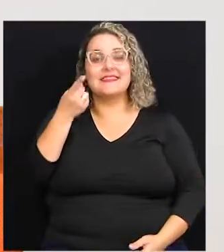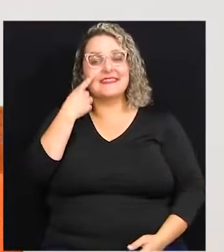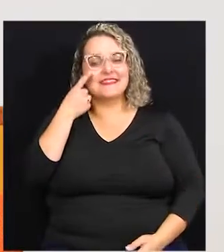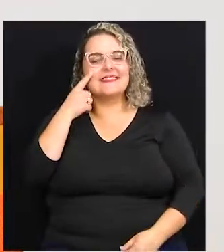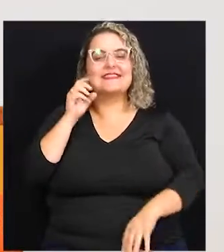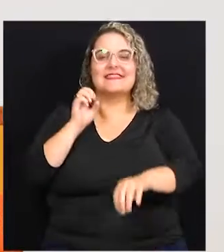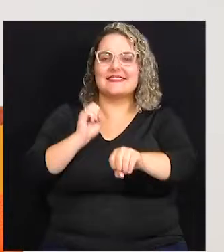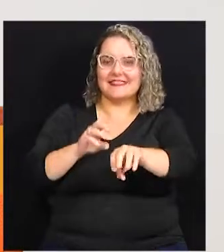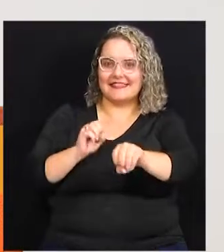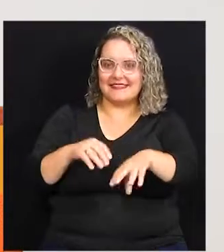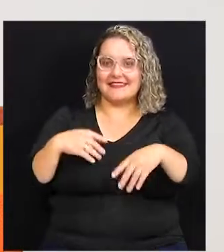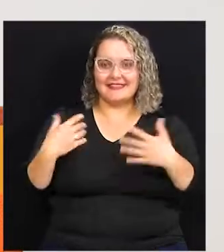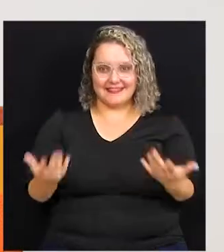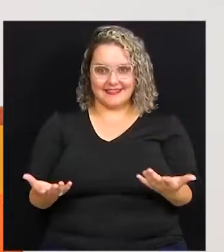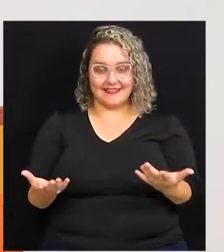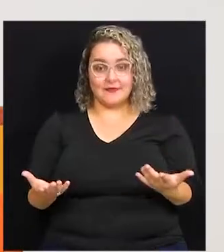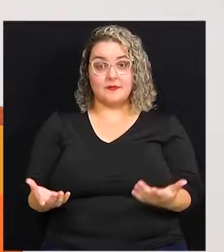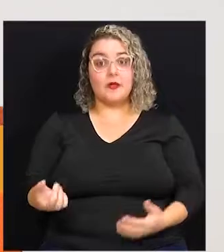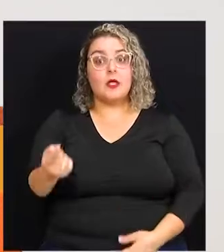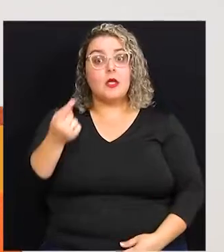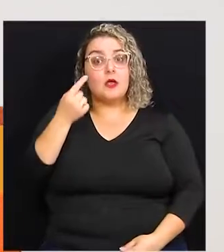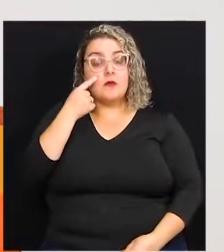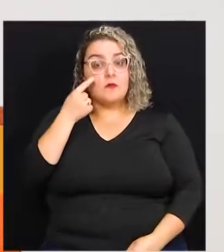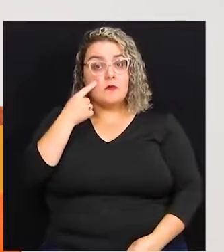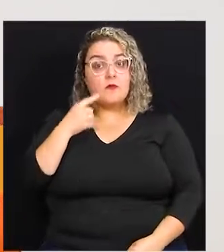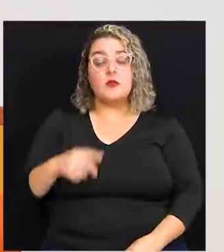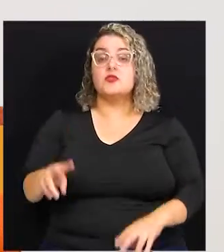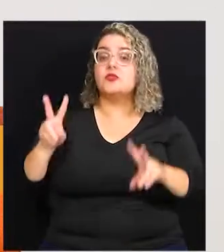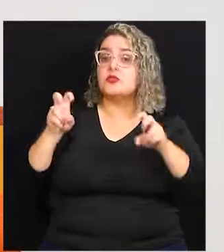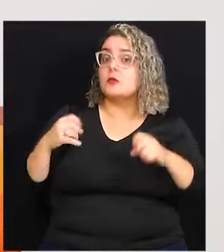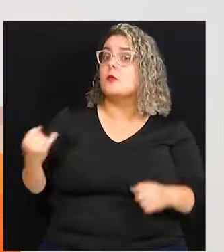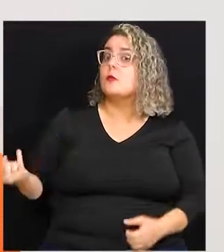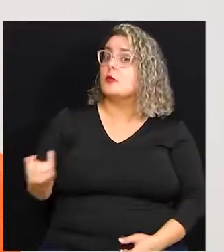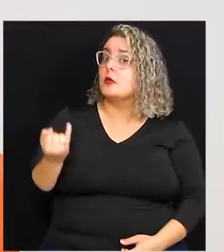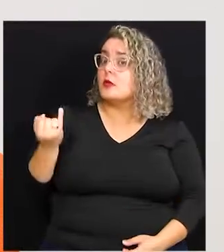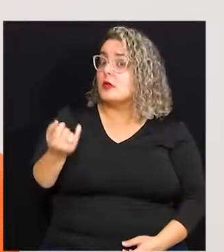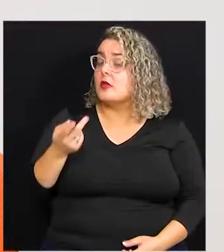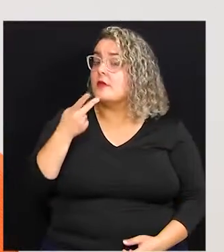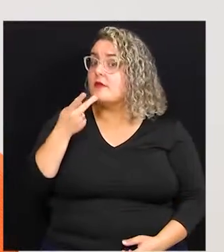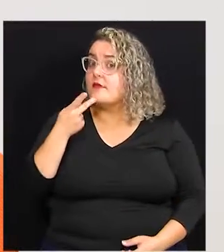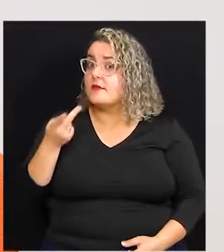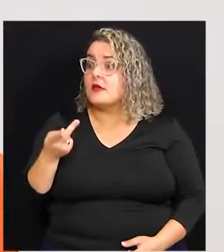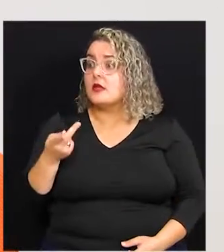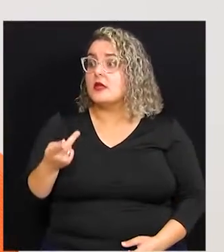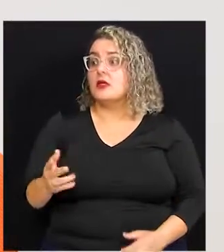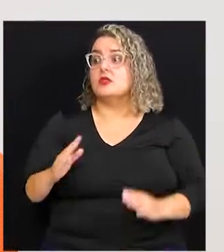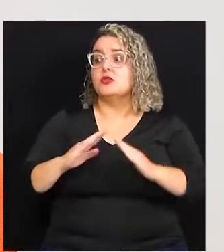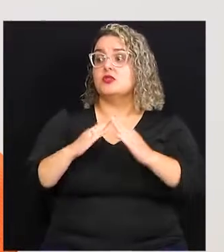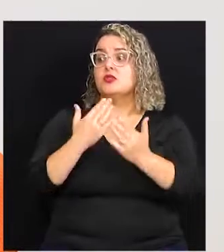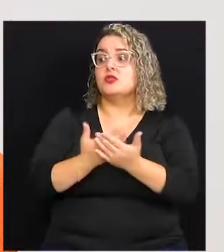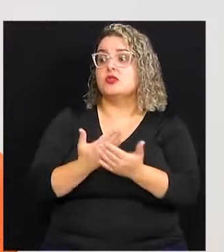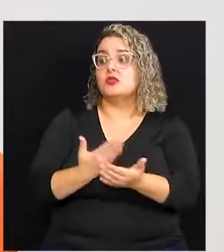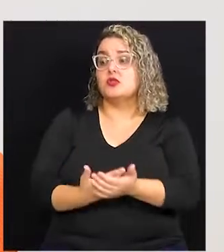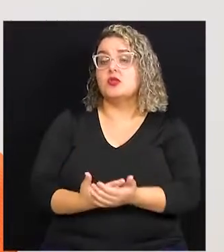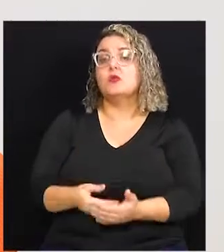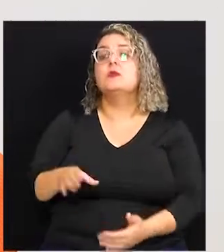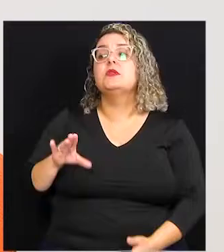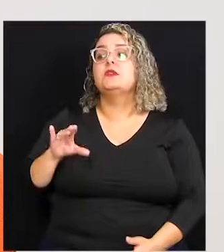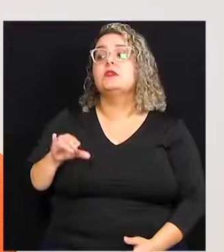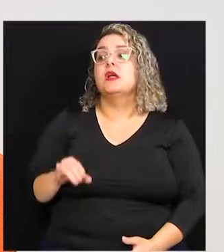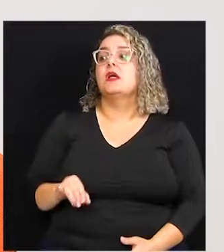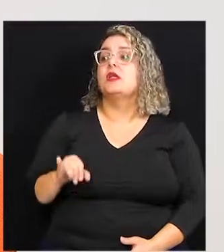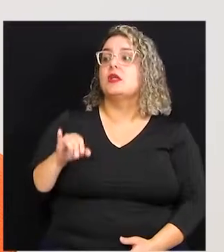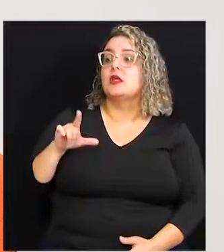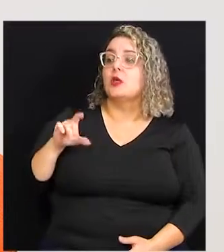é o quadro de Olho na Educação e olha só que assunto importante, não é? A gente vai falar sobre escola de ciência, nós estamos aqui na